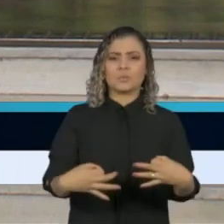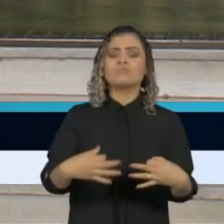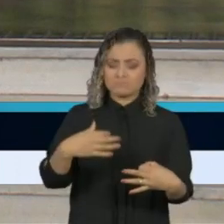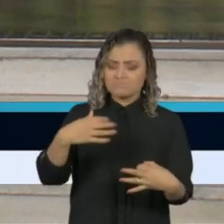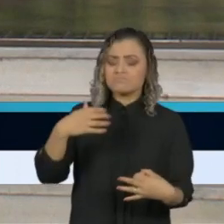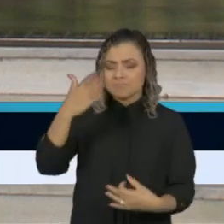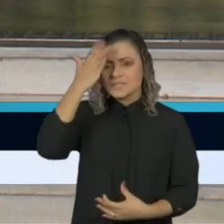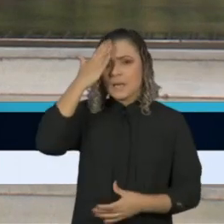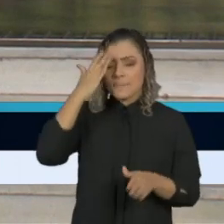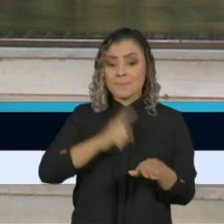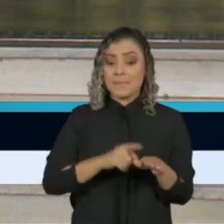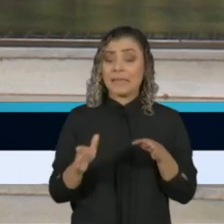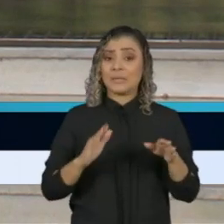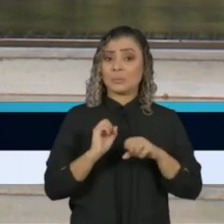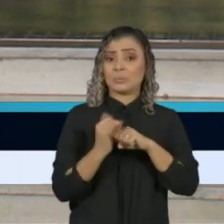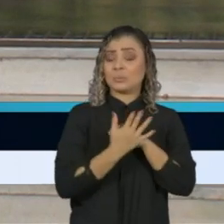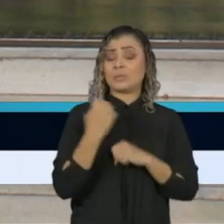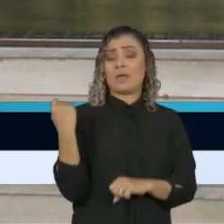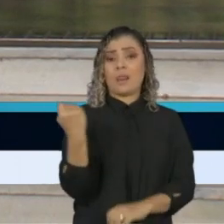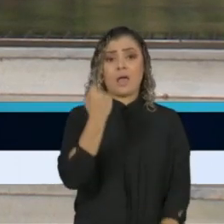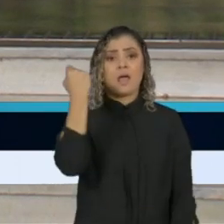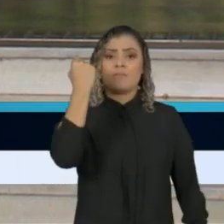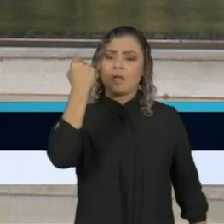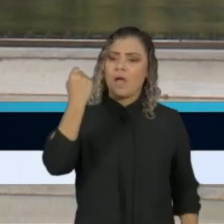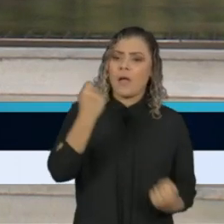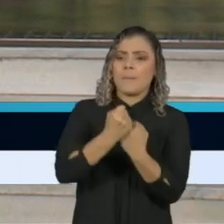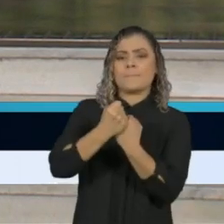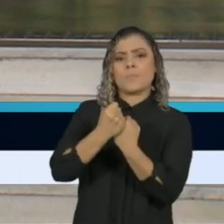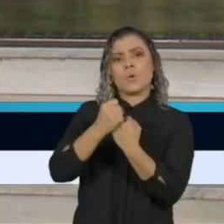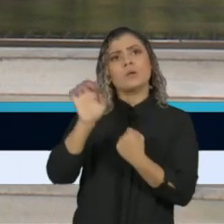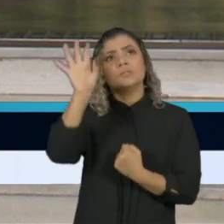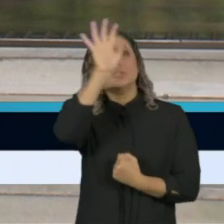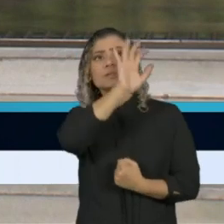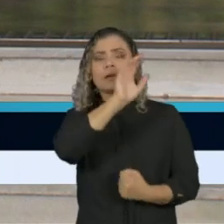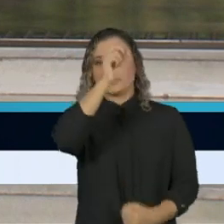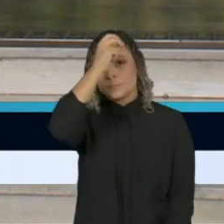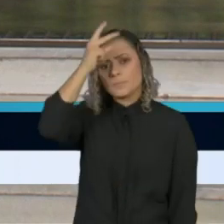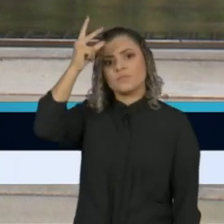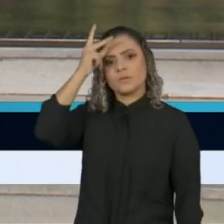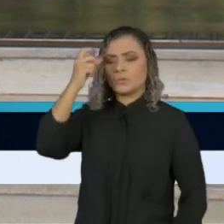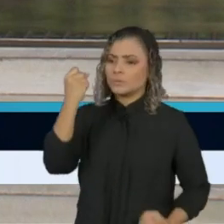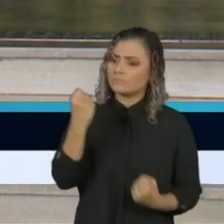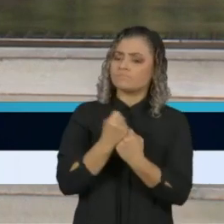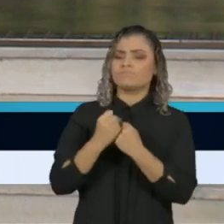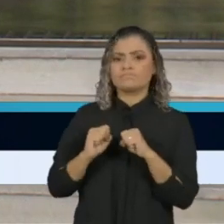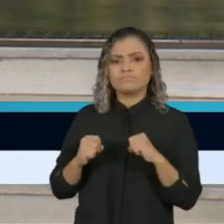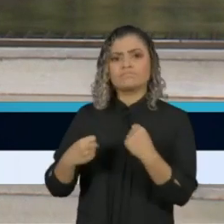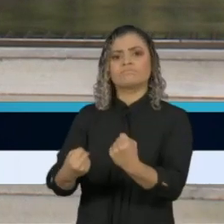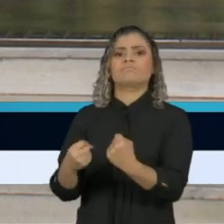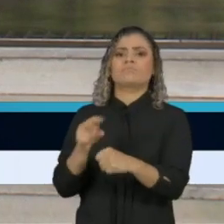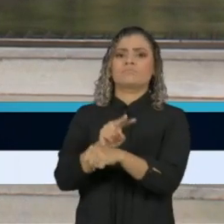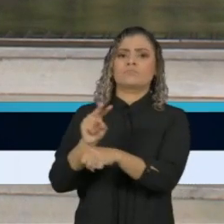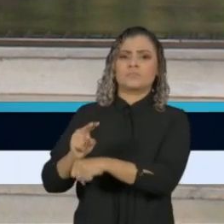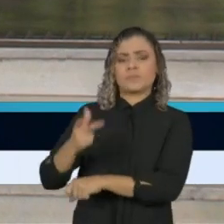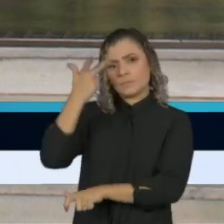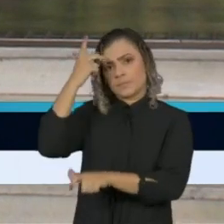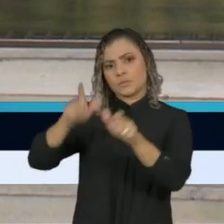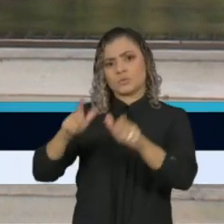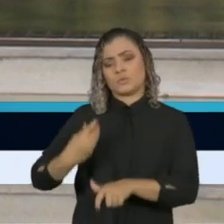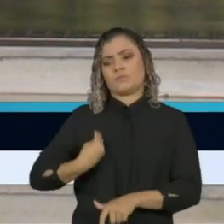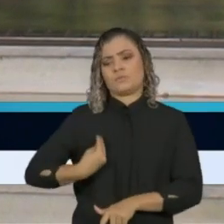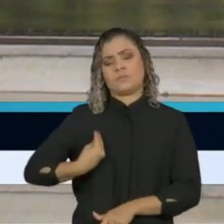a gravidade desta crise para apoiar estados e municípios na defesa da vida e na proteção das